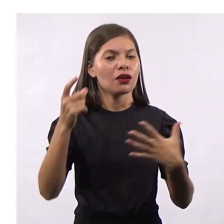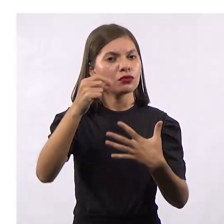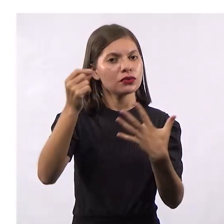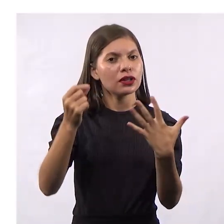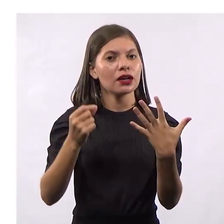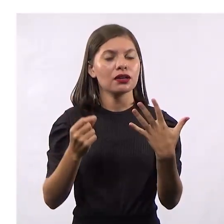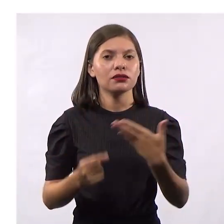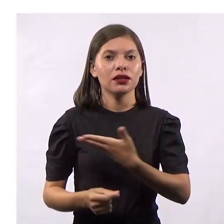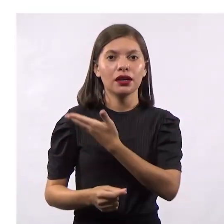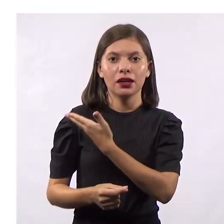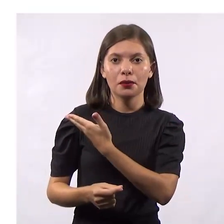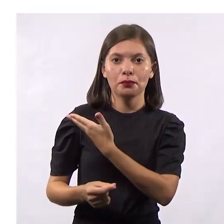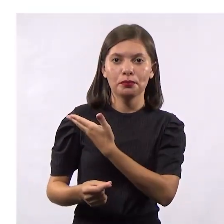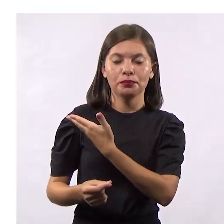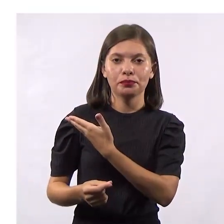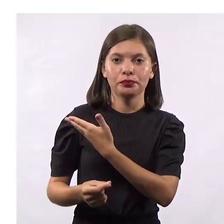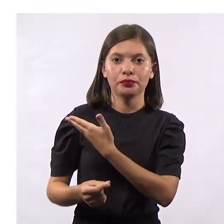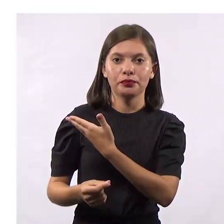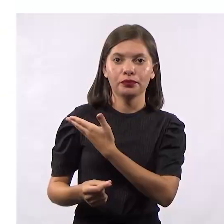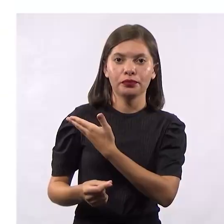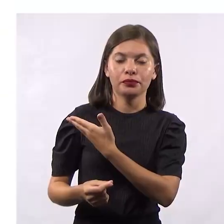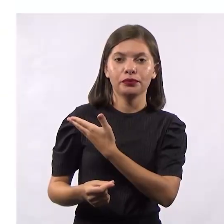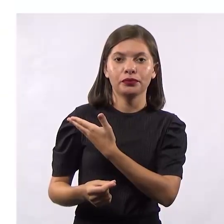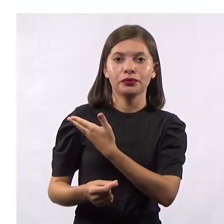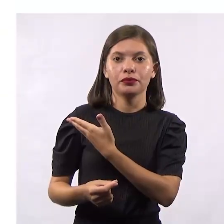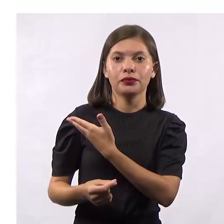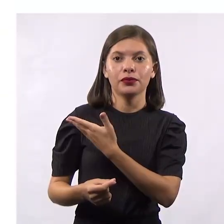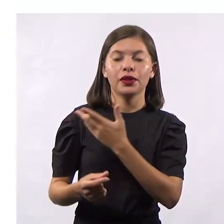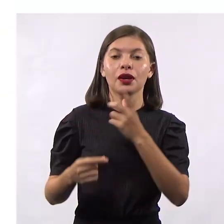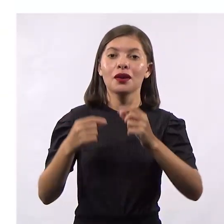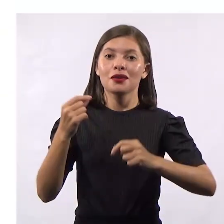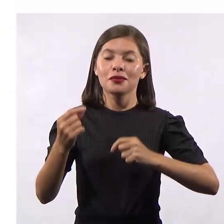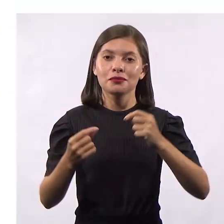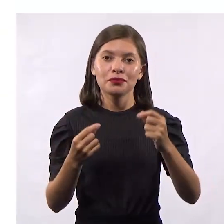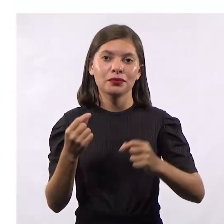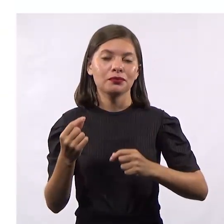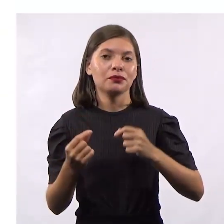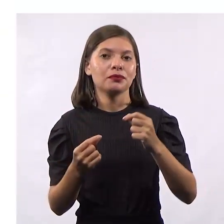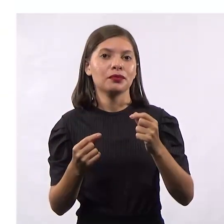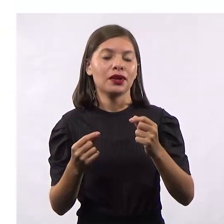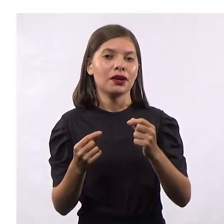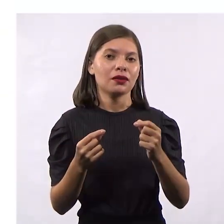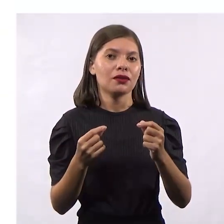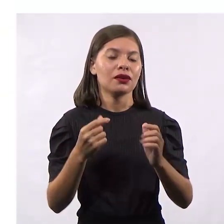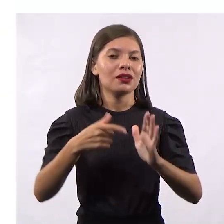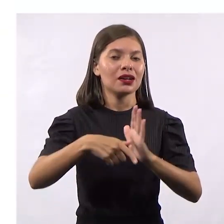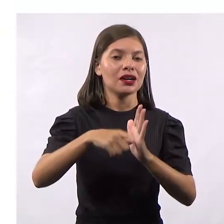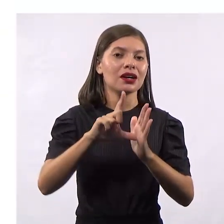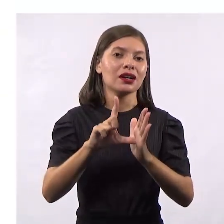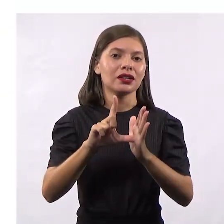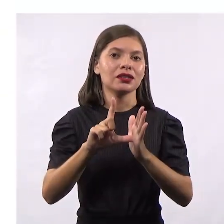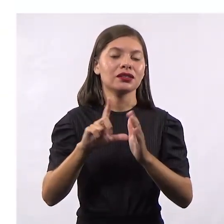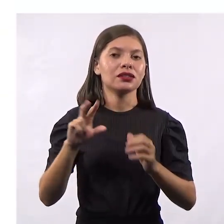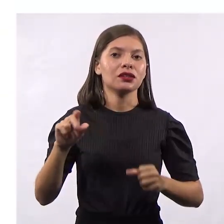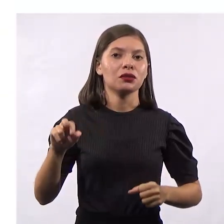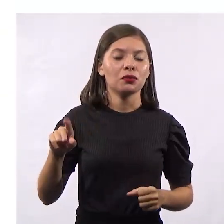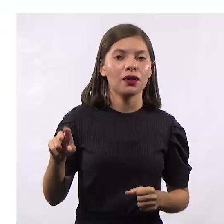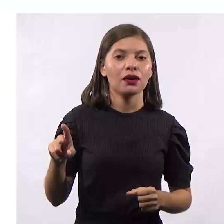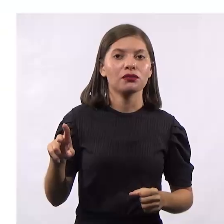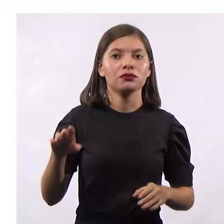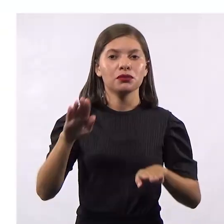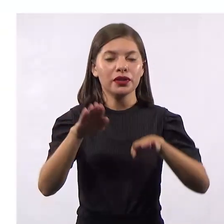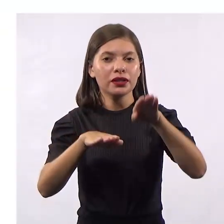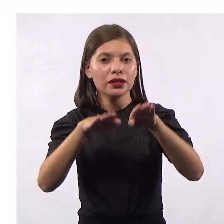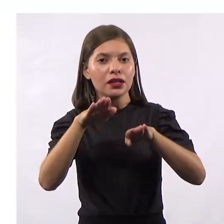casos. Aqui, por acordo entre as partes, olha aí, para aqui, para restabelecer o equilíbrio econômico e financeiro inicial